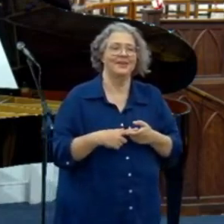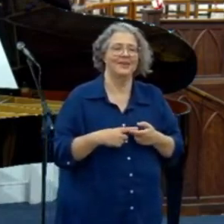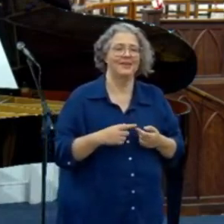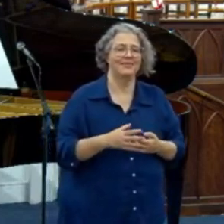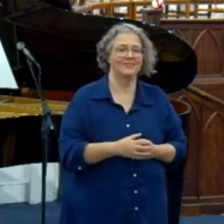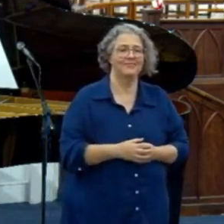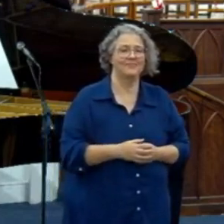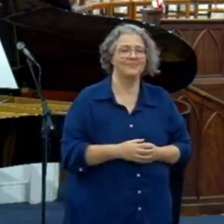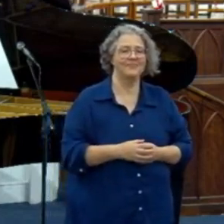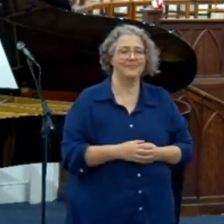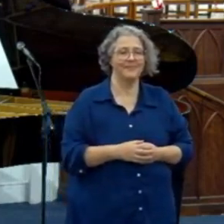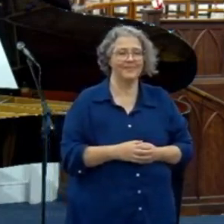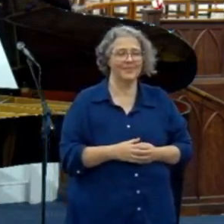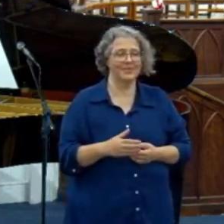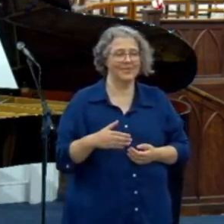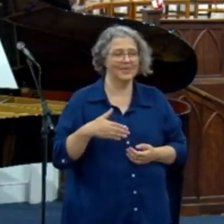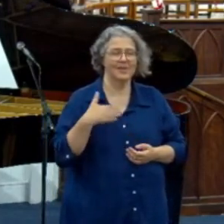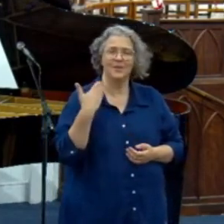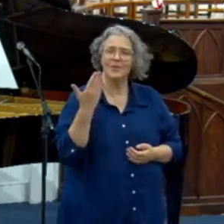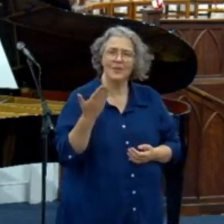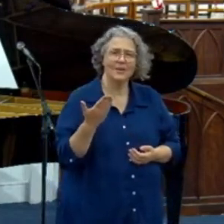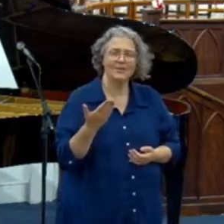e bonito?